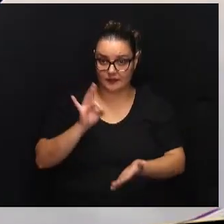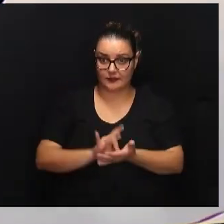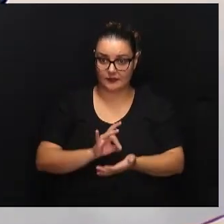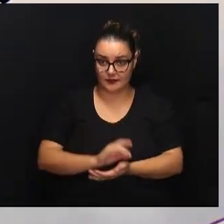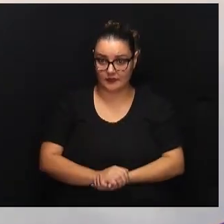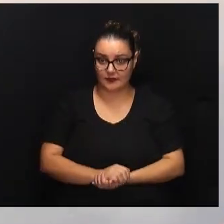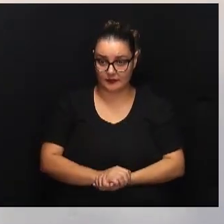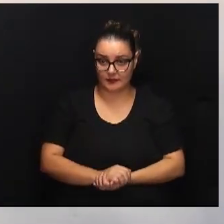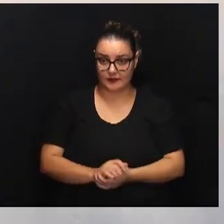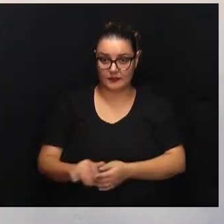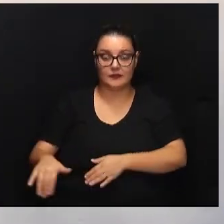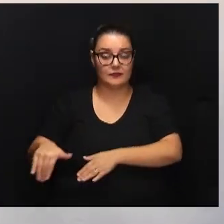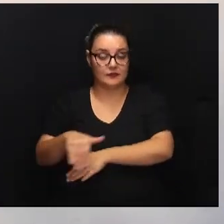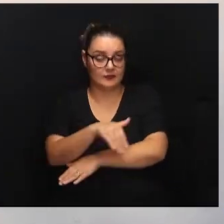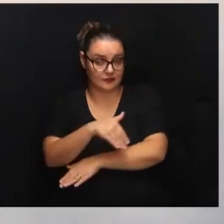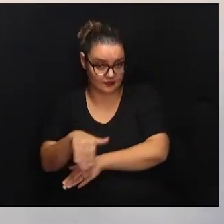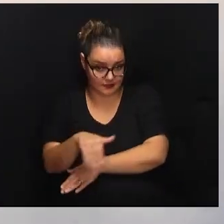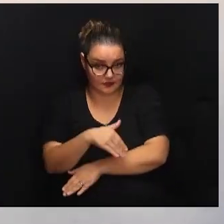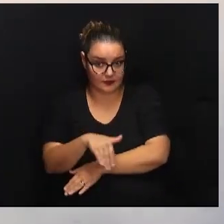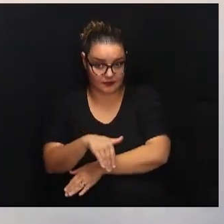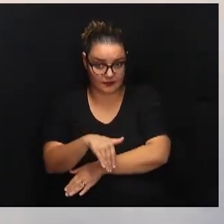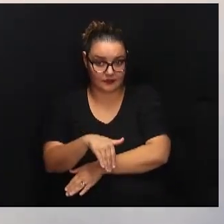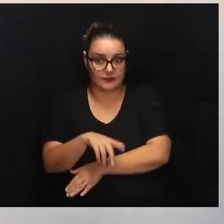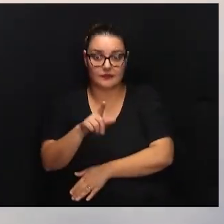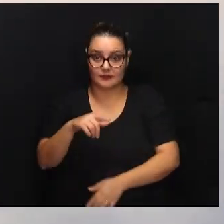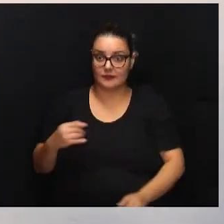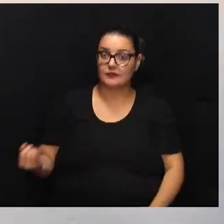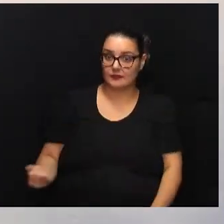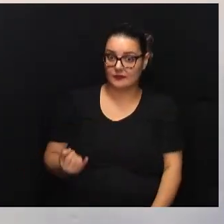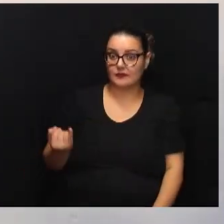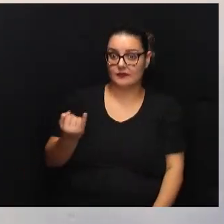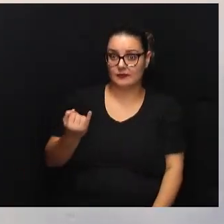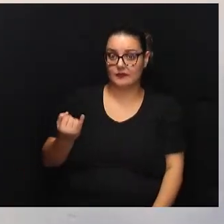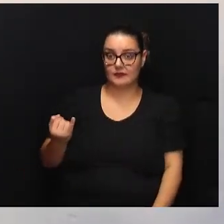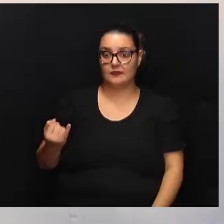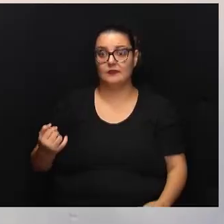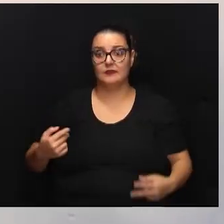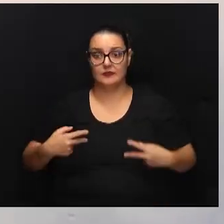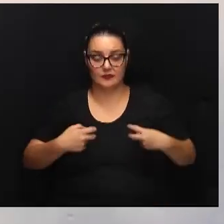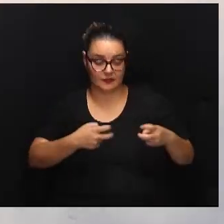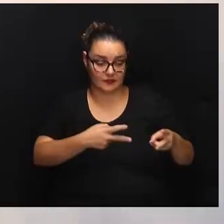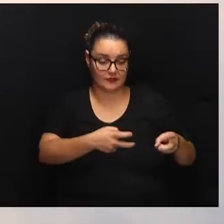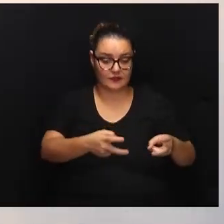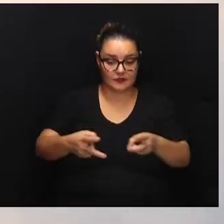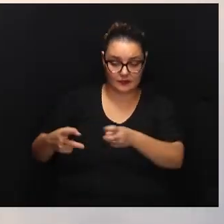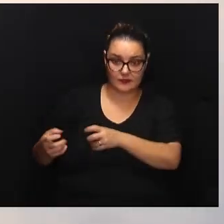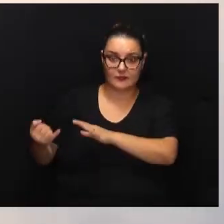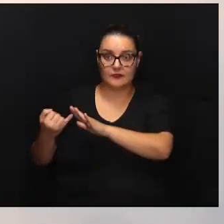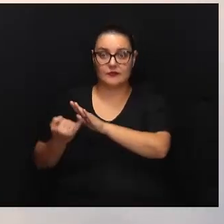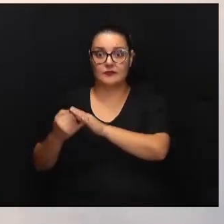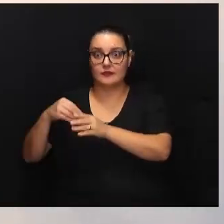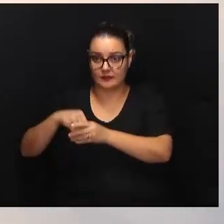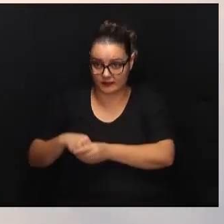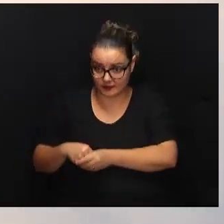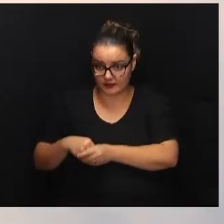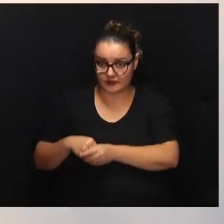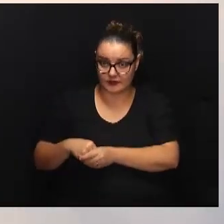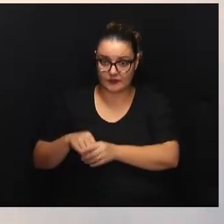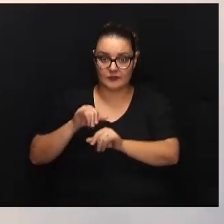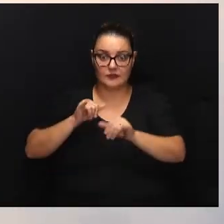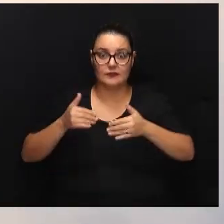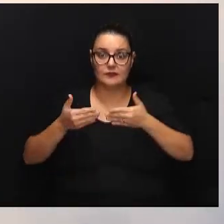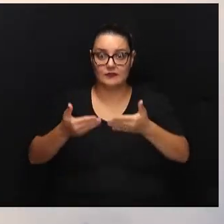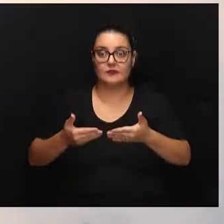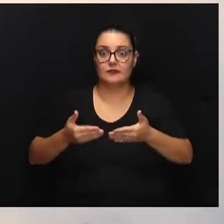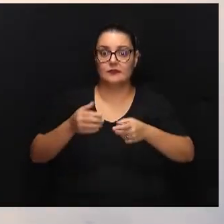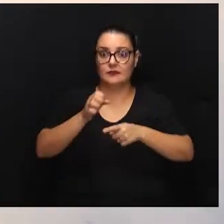se legitima na rua, mas é importante o reconhecimento